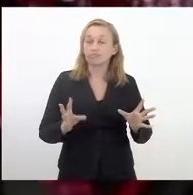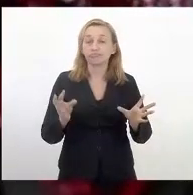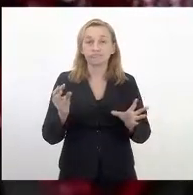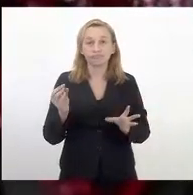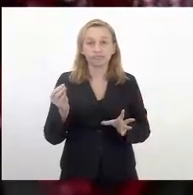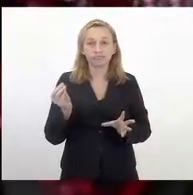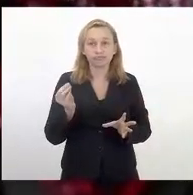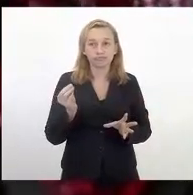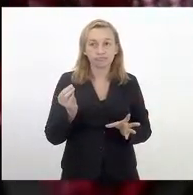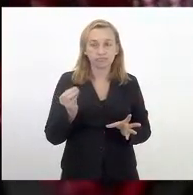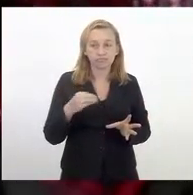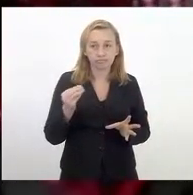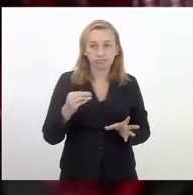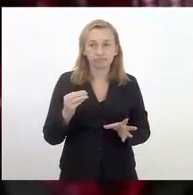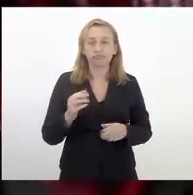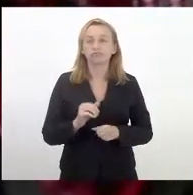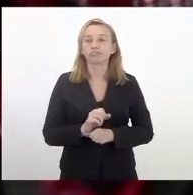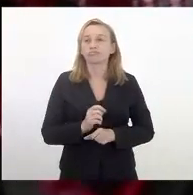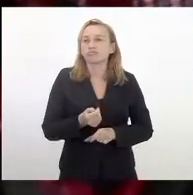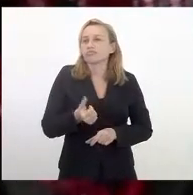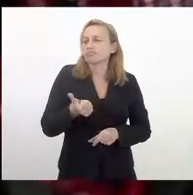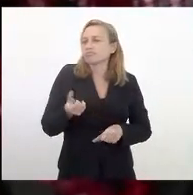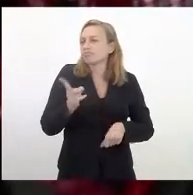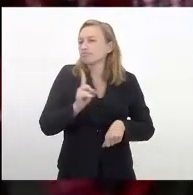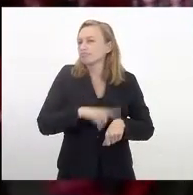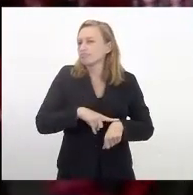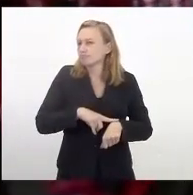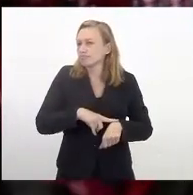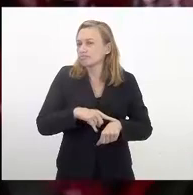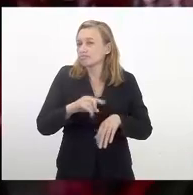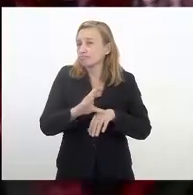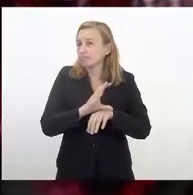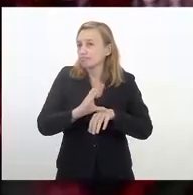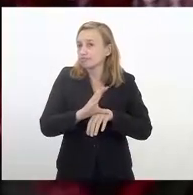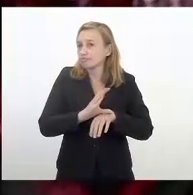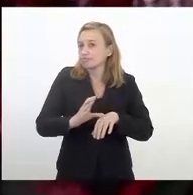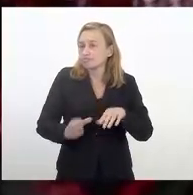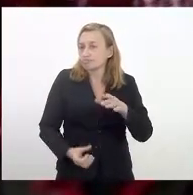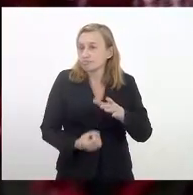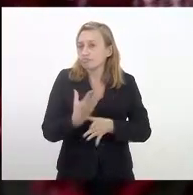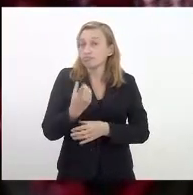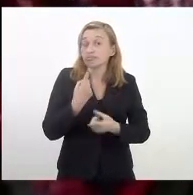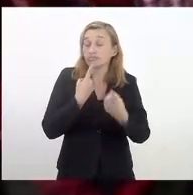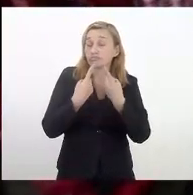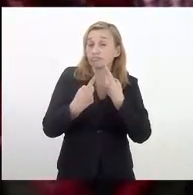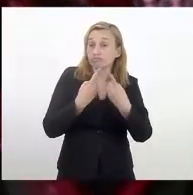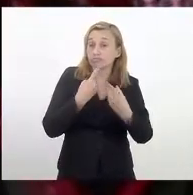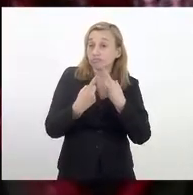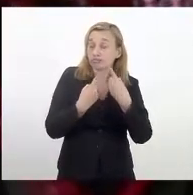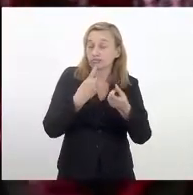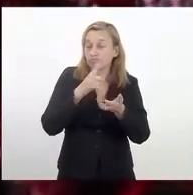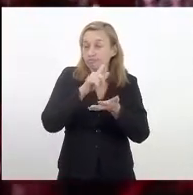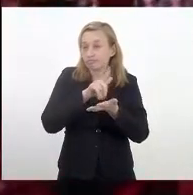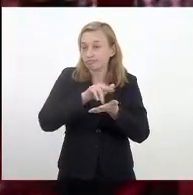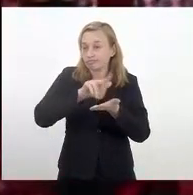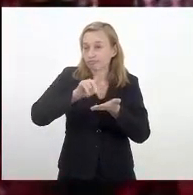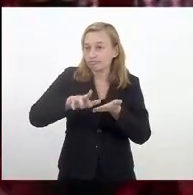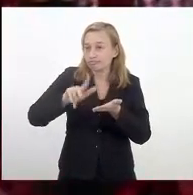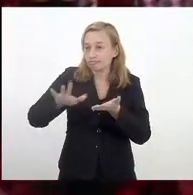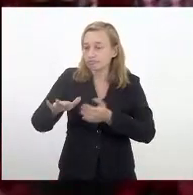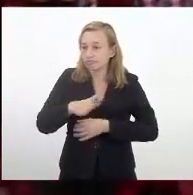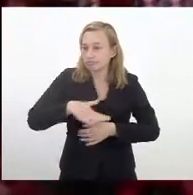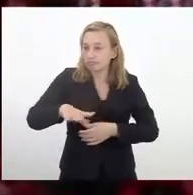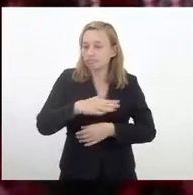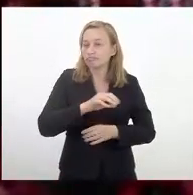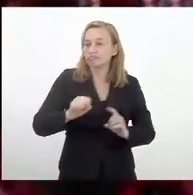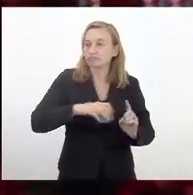frágil temos pouquíssimo tempo de uma constituição que foi construída em diálogo com diversos setores da